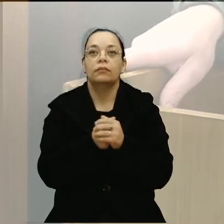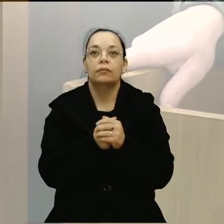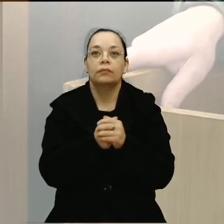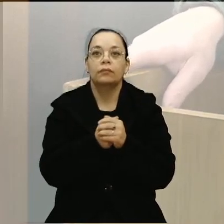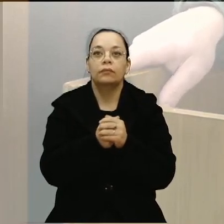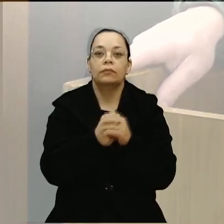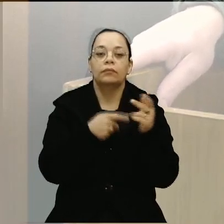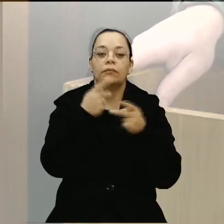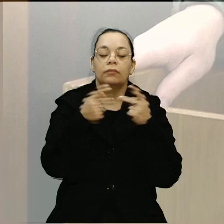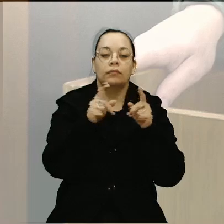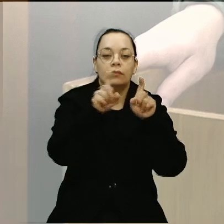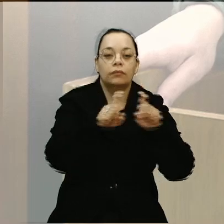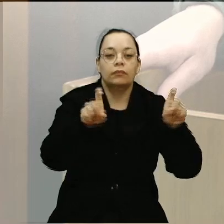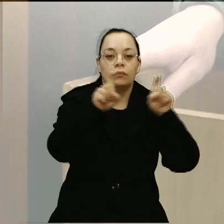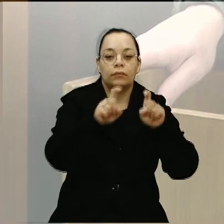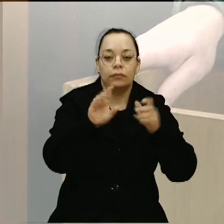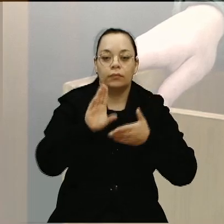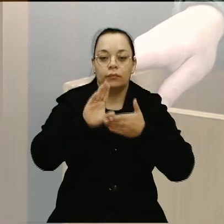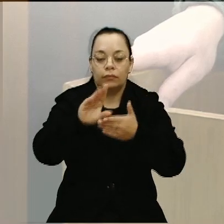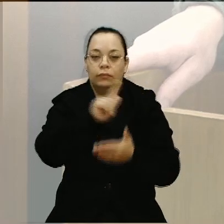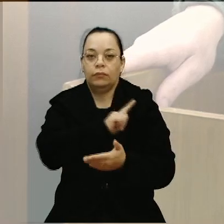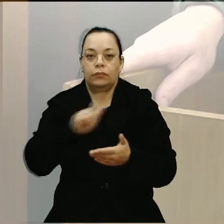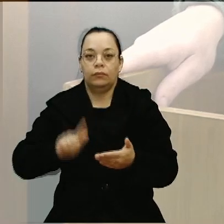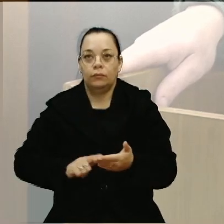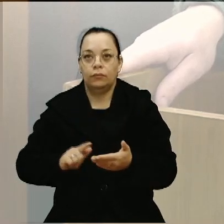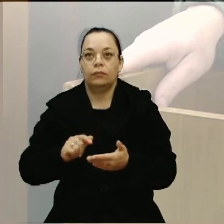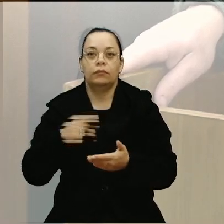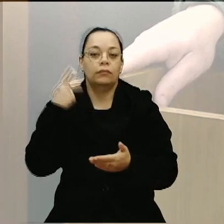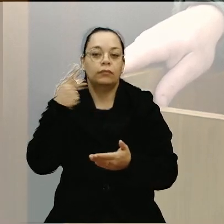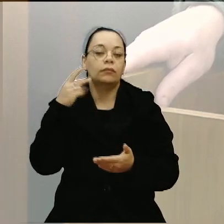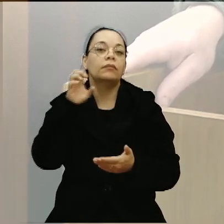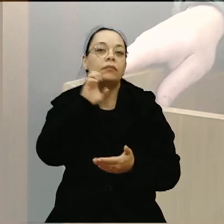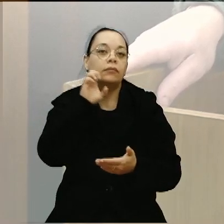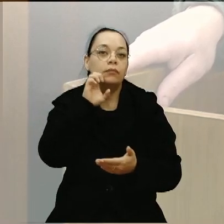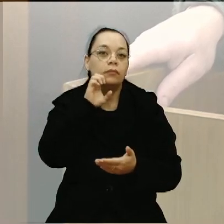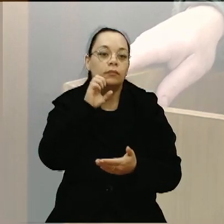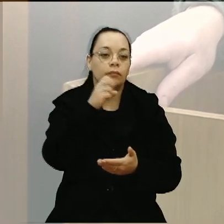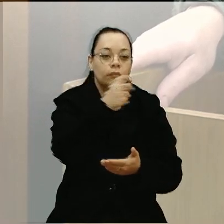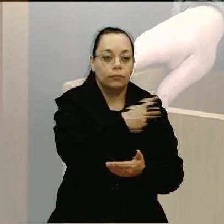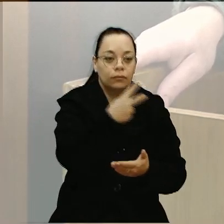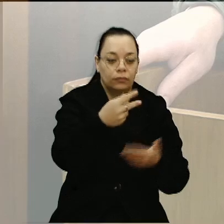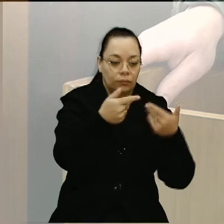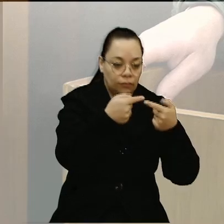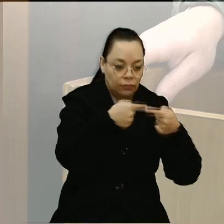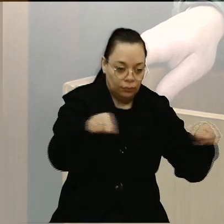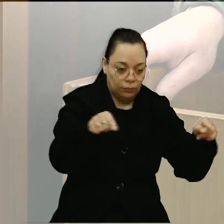dizer que o programa esse do auxílio do governo federal, o vereador Estela, ele abriu no dia 22,